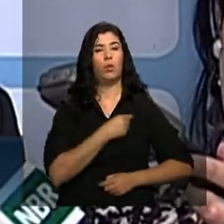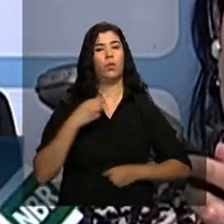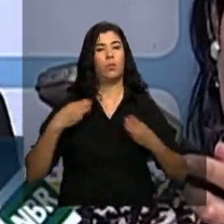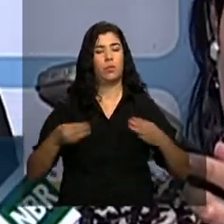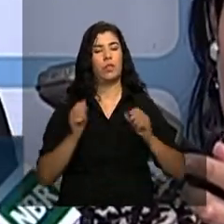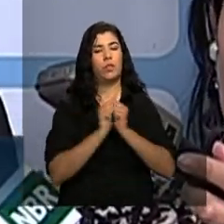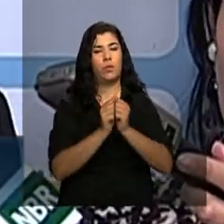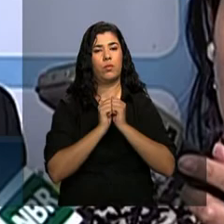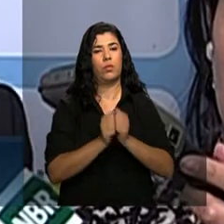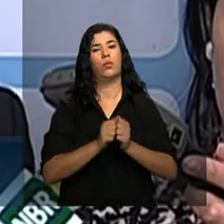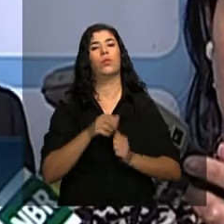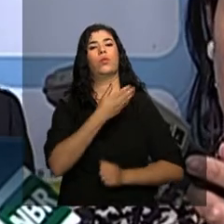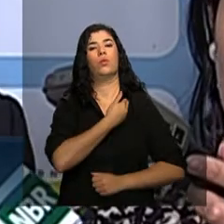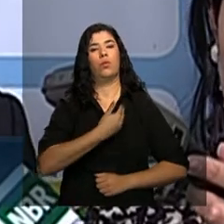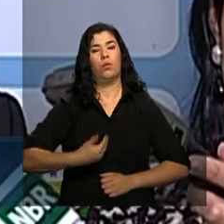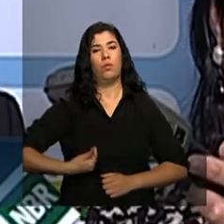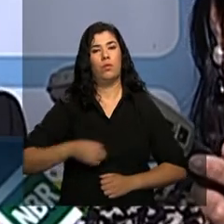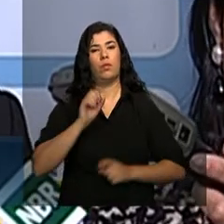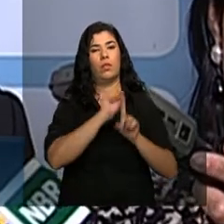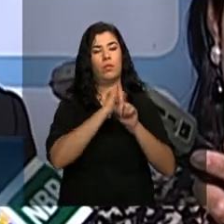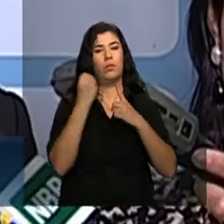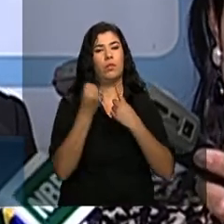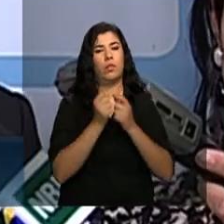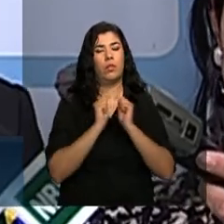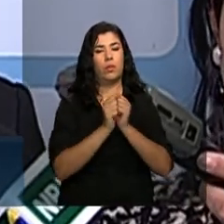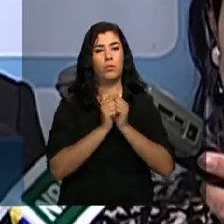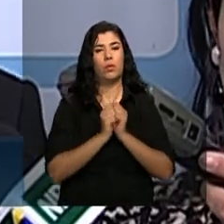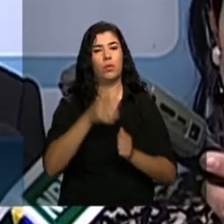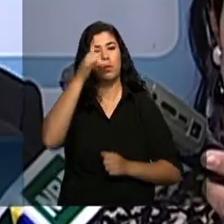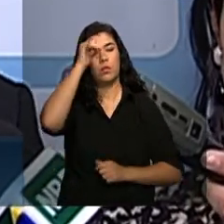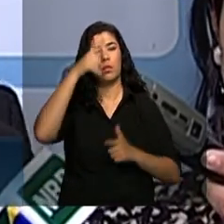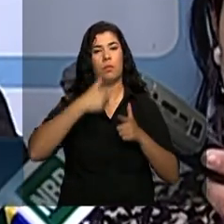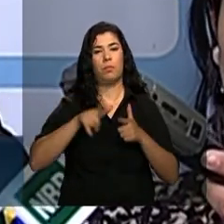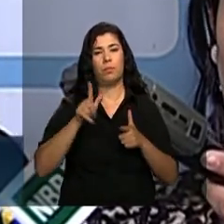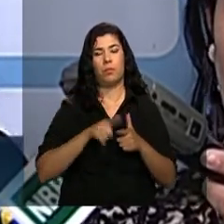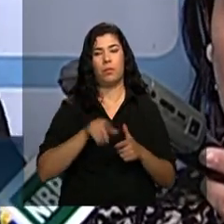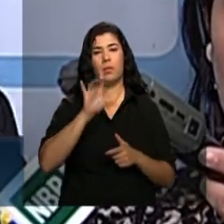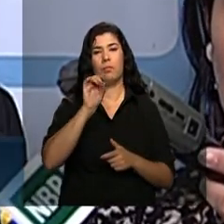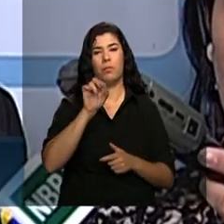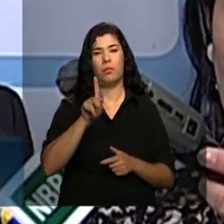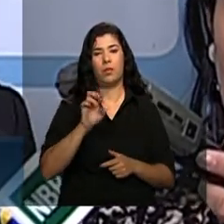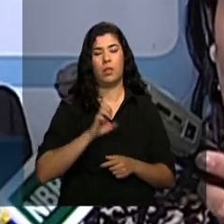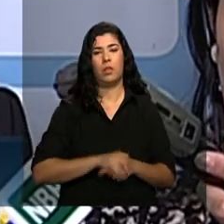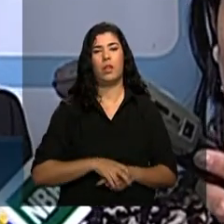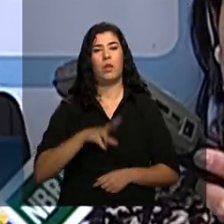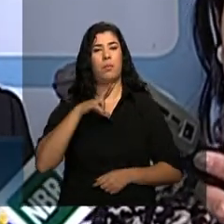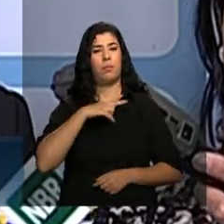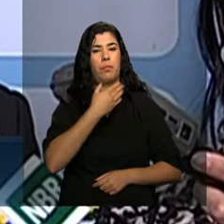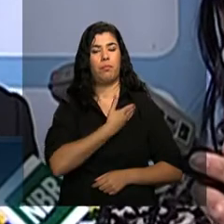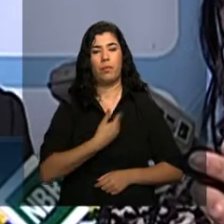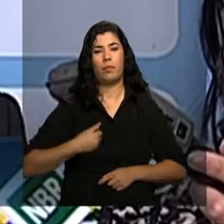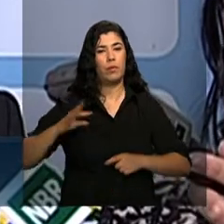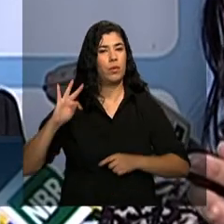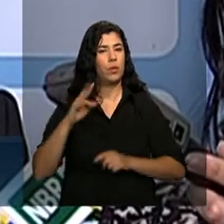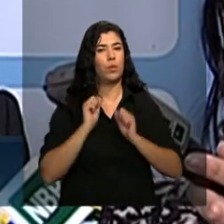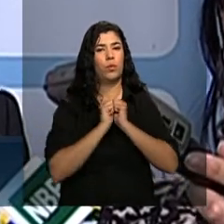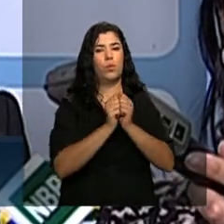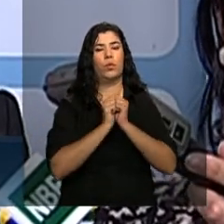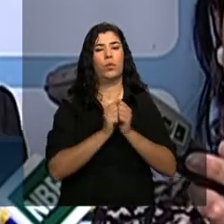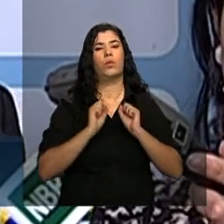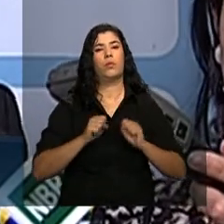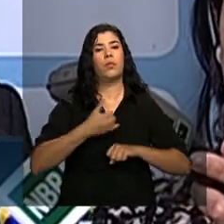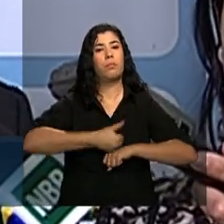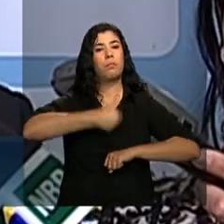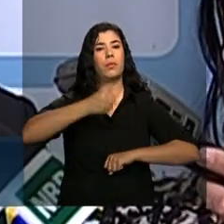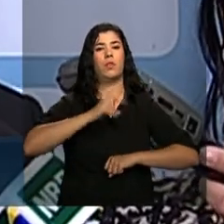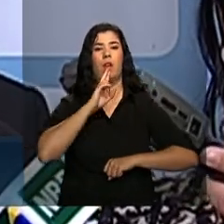problema junto, governos e sociedade, tá certo? Setor público e setor privado na área da saúde. Todo mundo junto para poder ter o